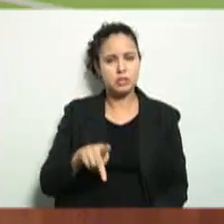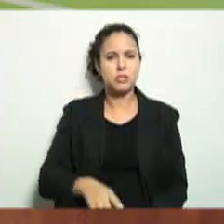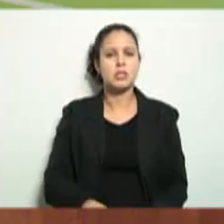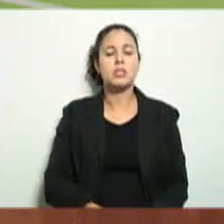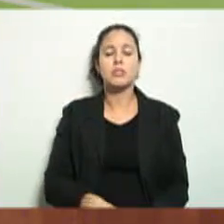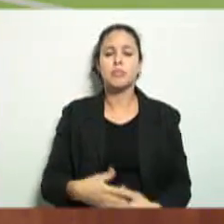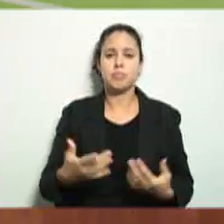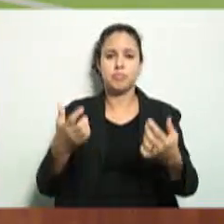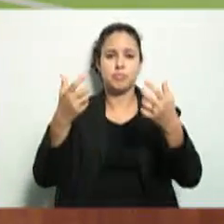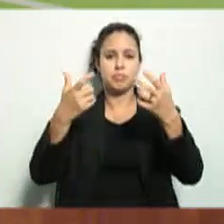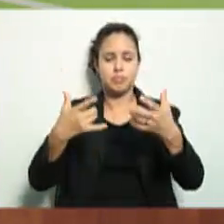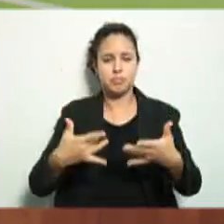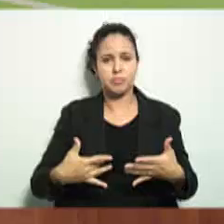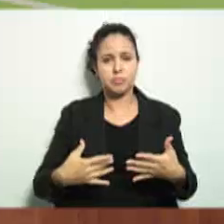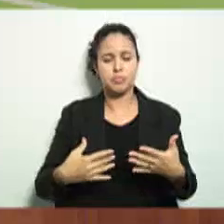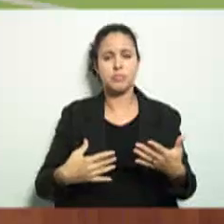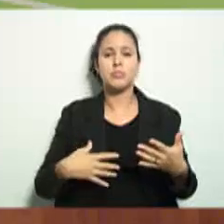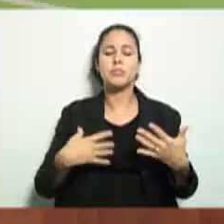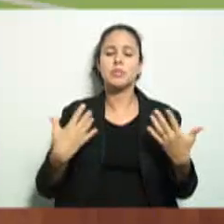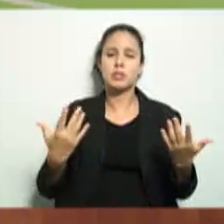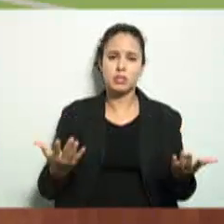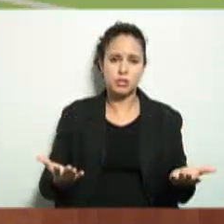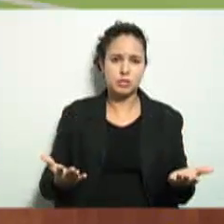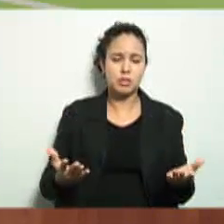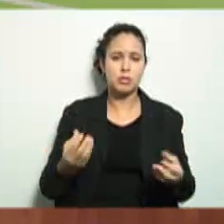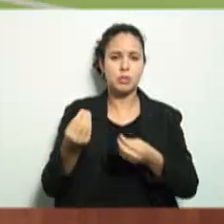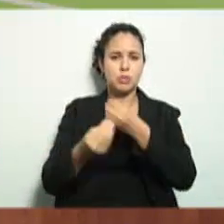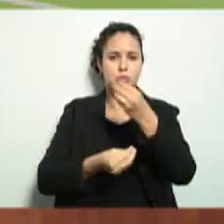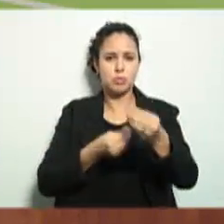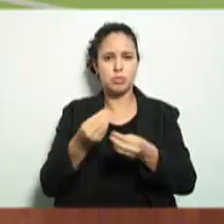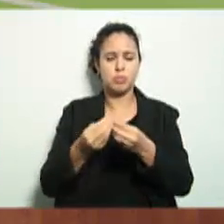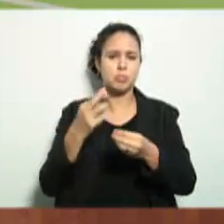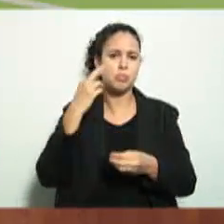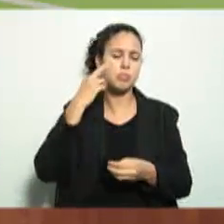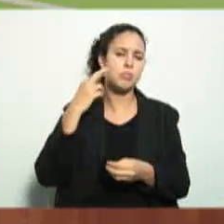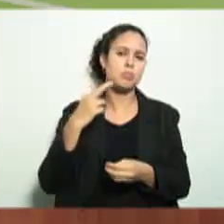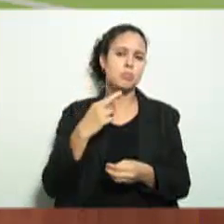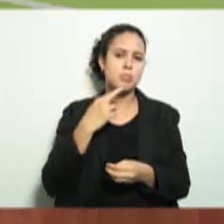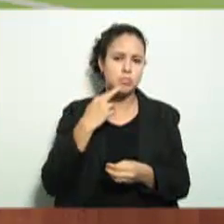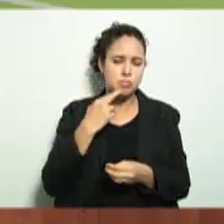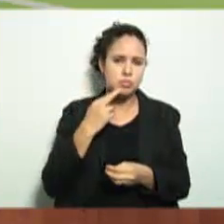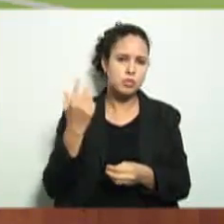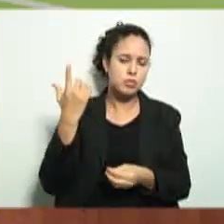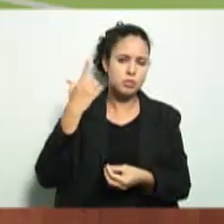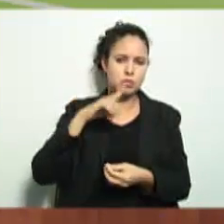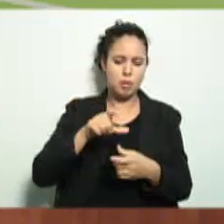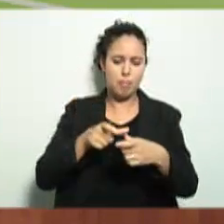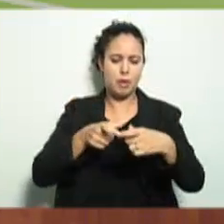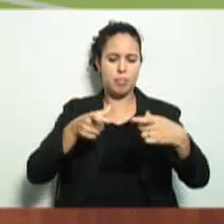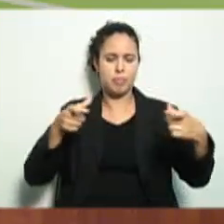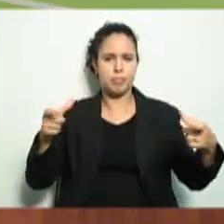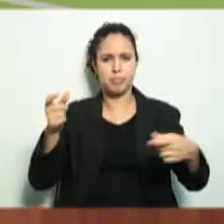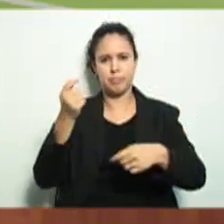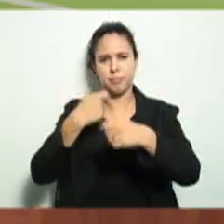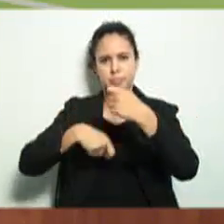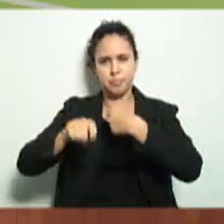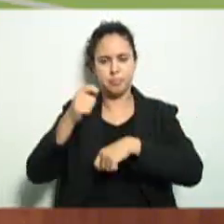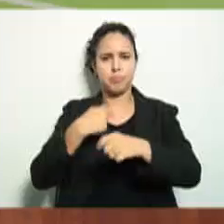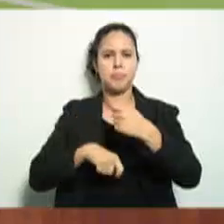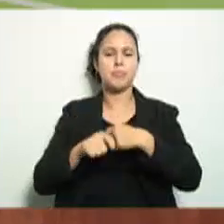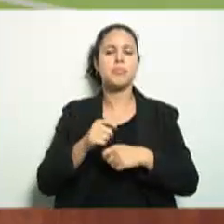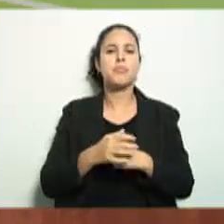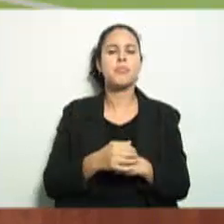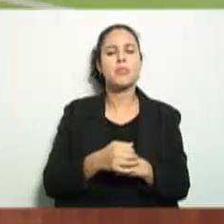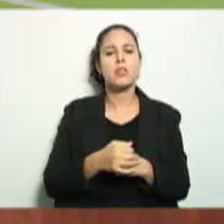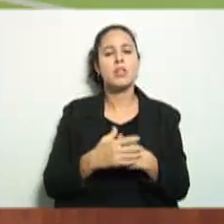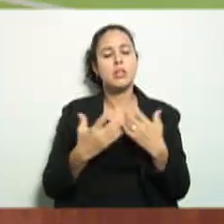ele fala aí quais os potenciais ou qual a potencialidade do nosso estado, a questão econômica no nosso estado, né? Ele